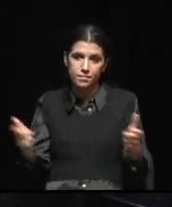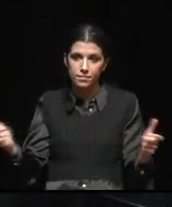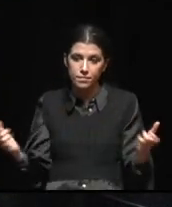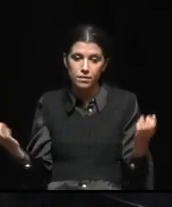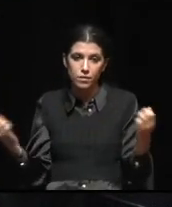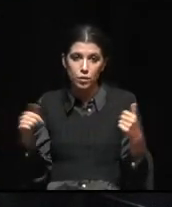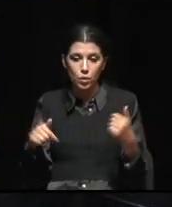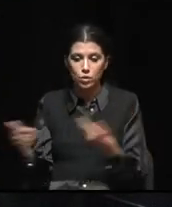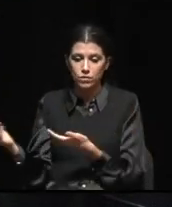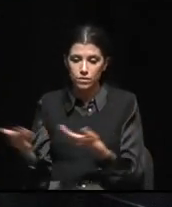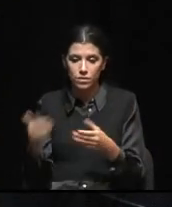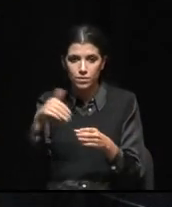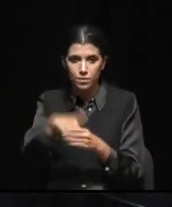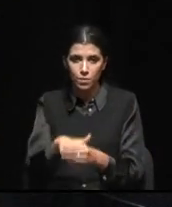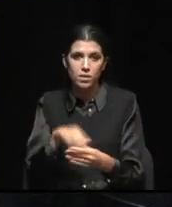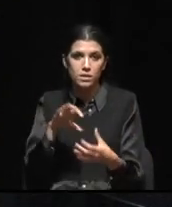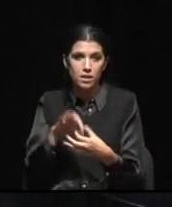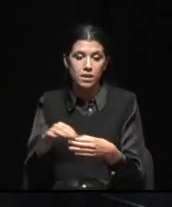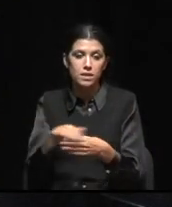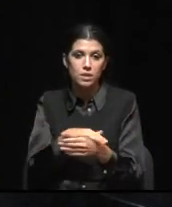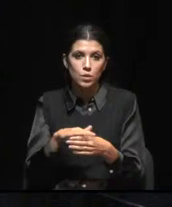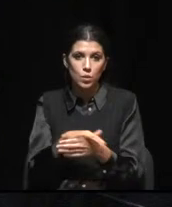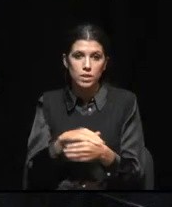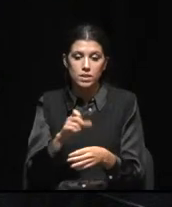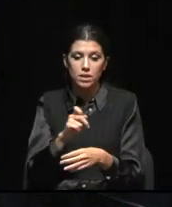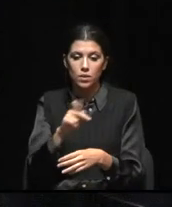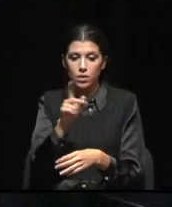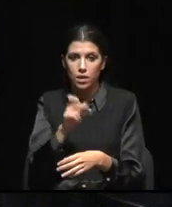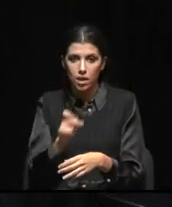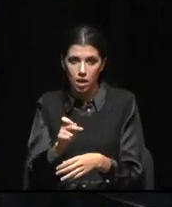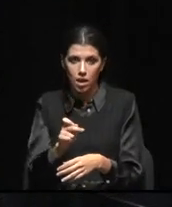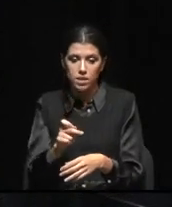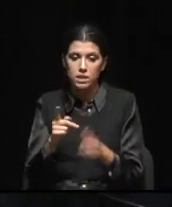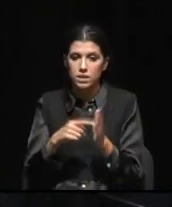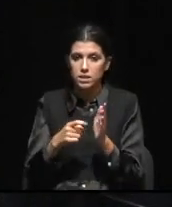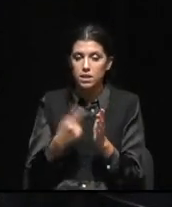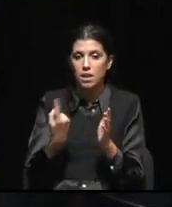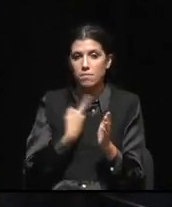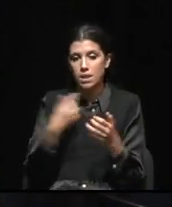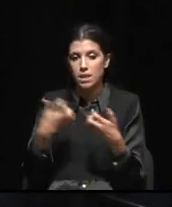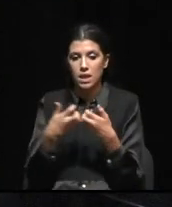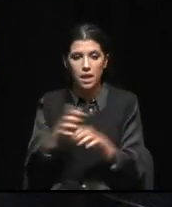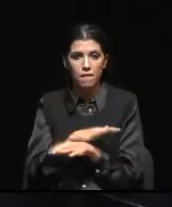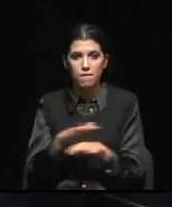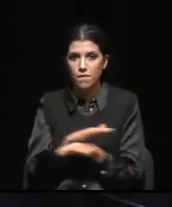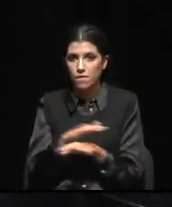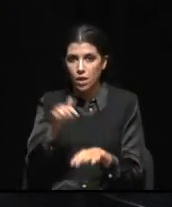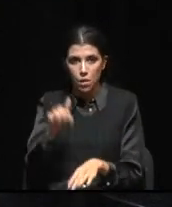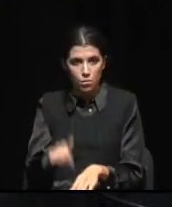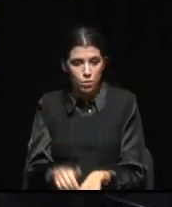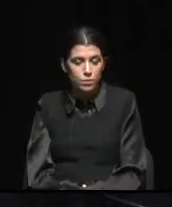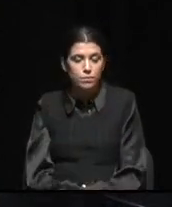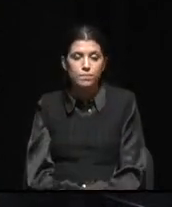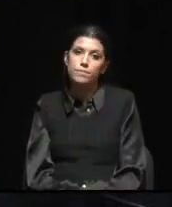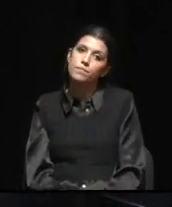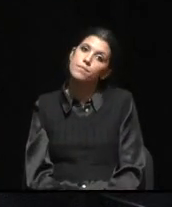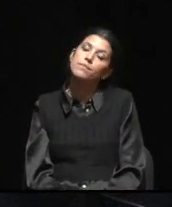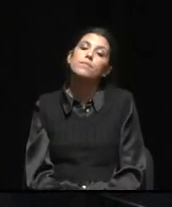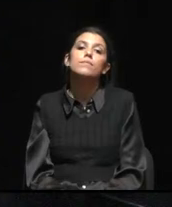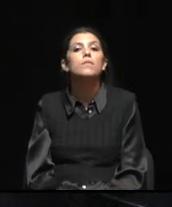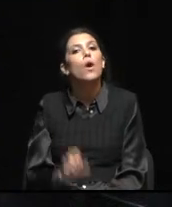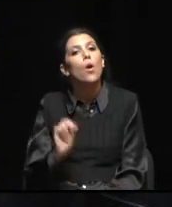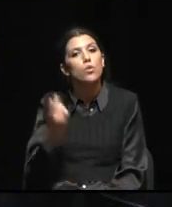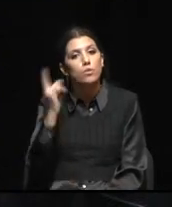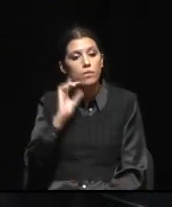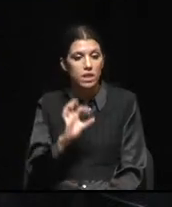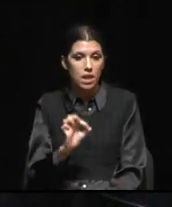apresentamos um voto sobre a situação humanitária em gasa e a necessidade dear fogo imediato quando em 8 de outubro